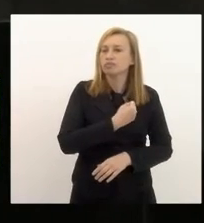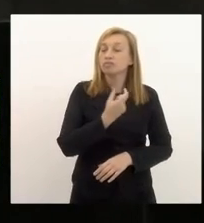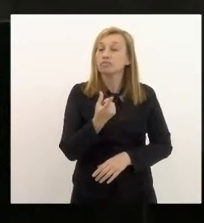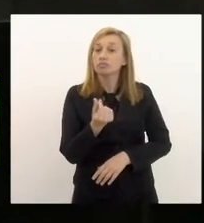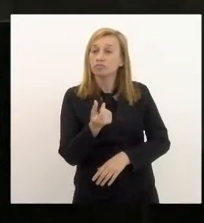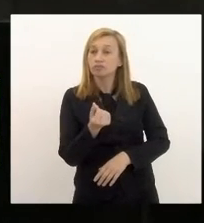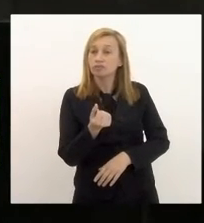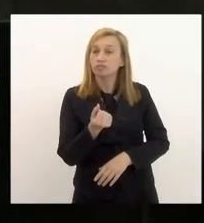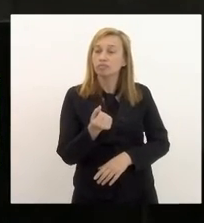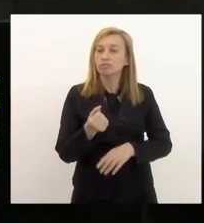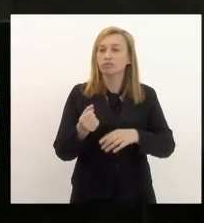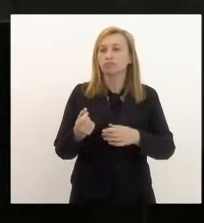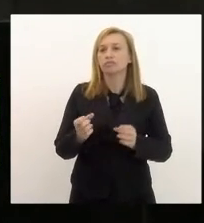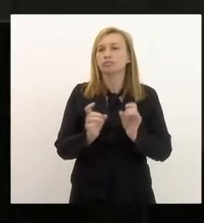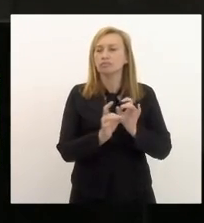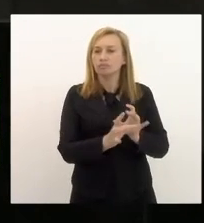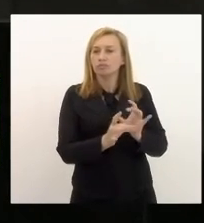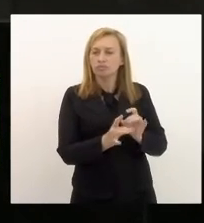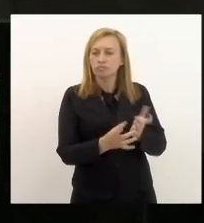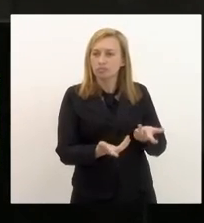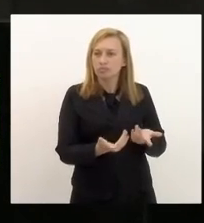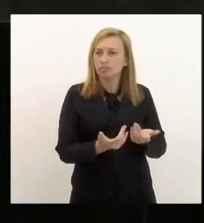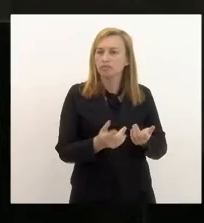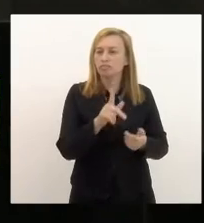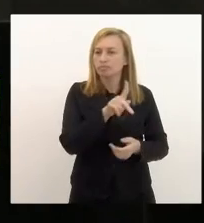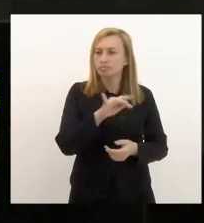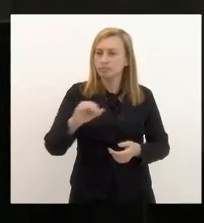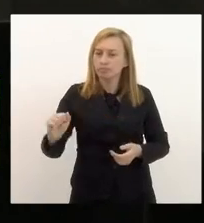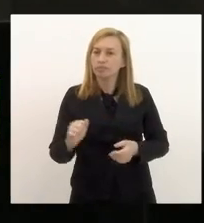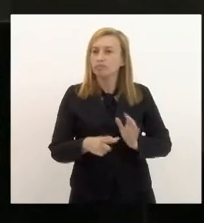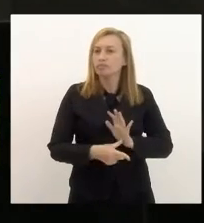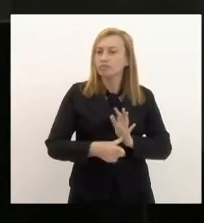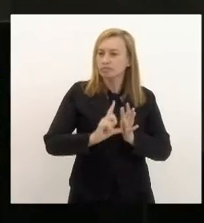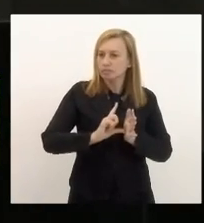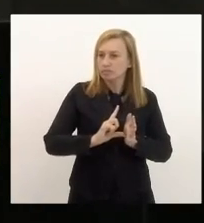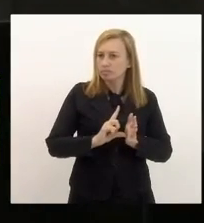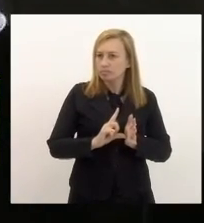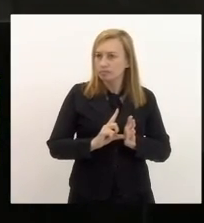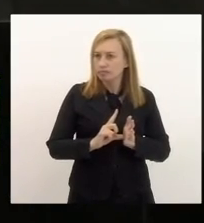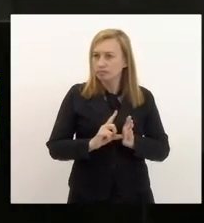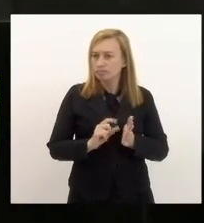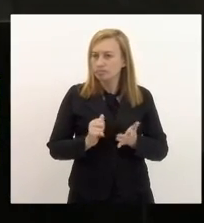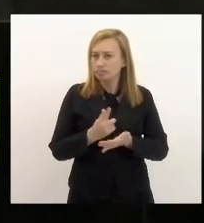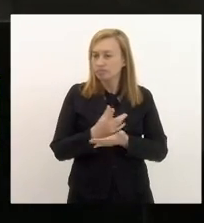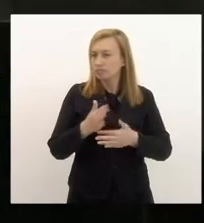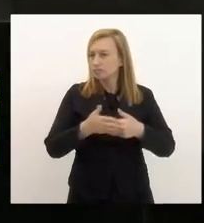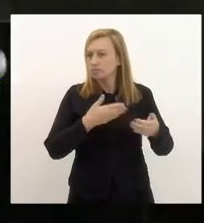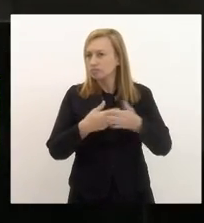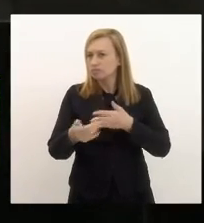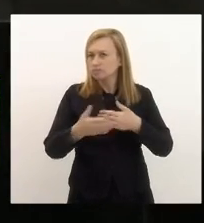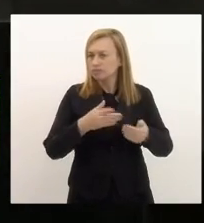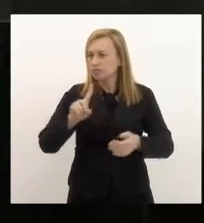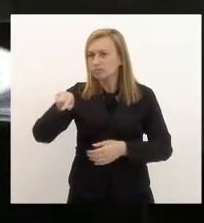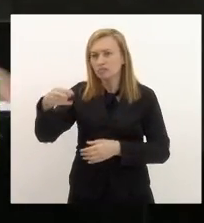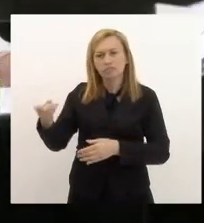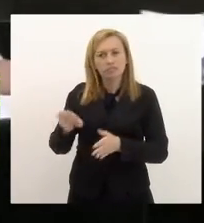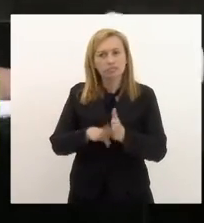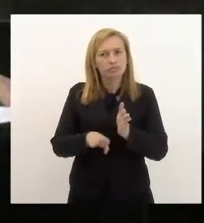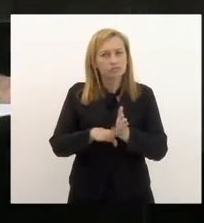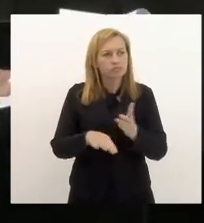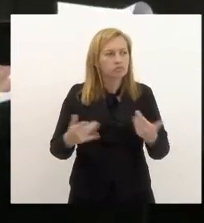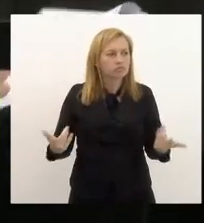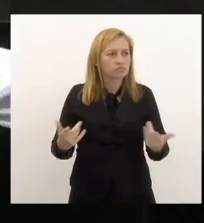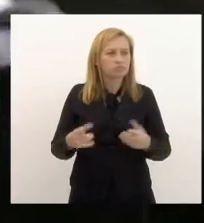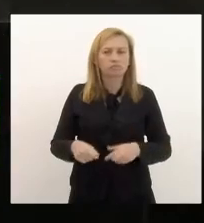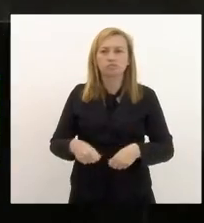ao consumidor e IPCA antes da liquidação de qualquer outra despesa para garante isso ao